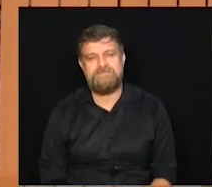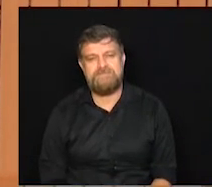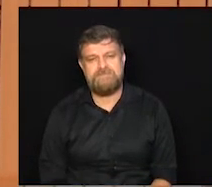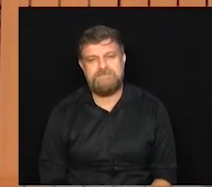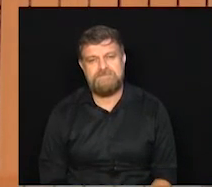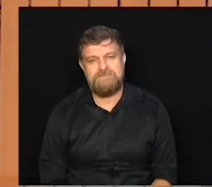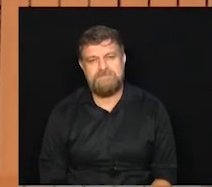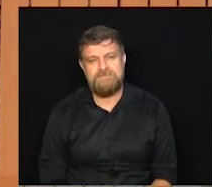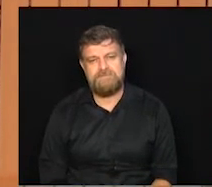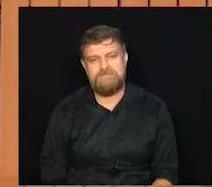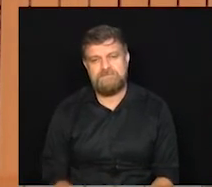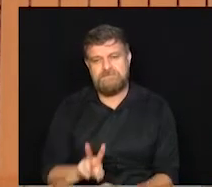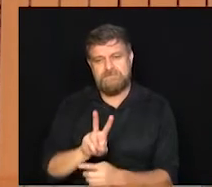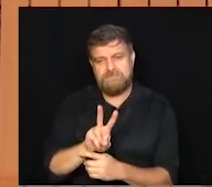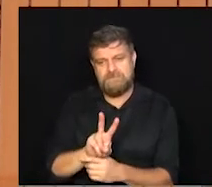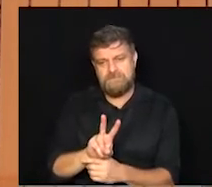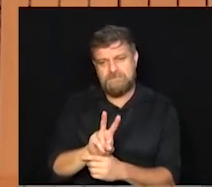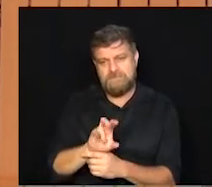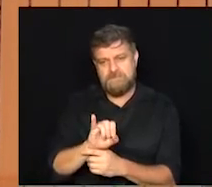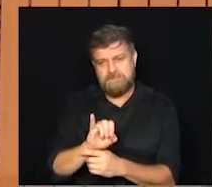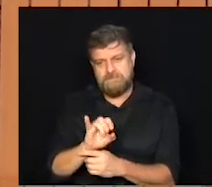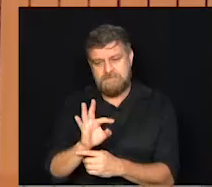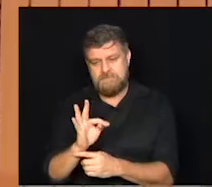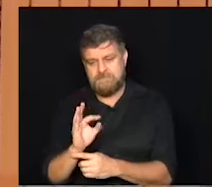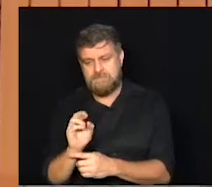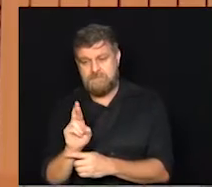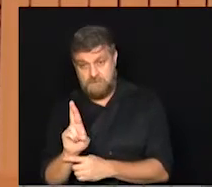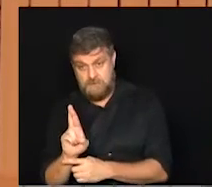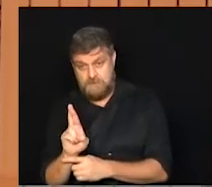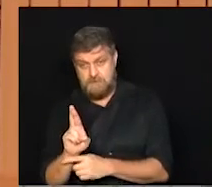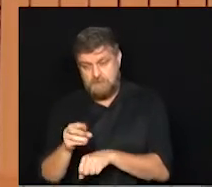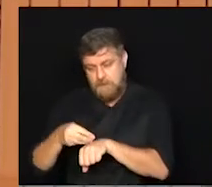O Vitor Carneiro, ele enviou para a gente aqui também.